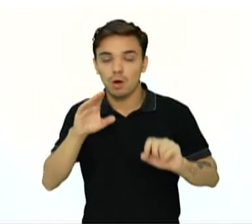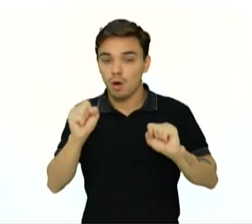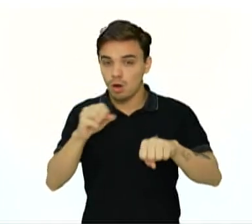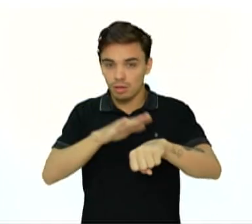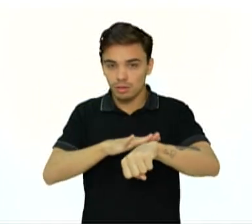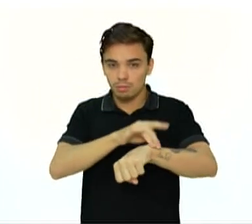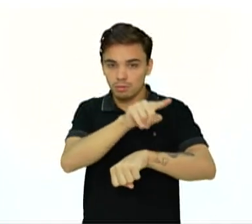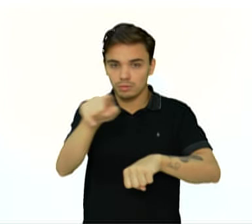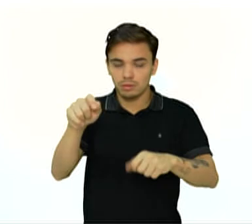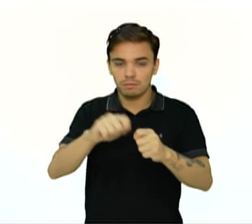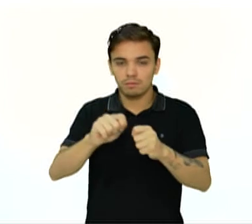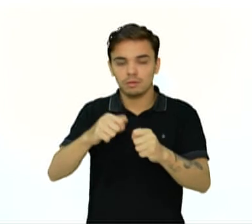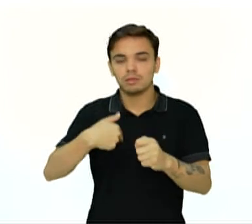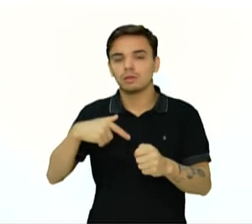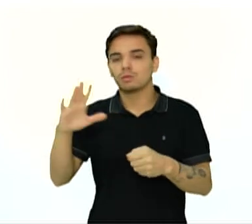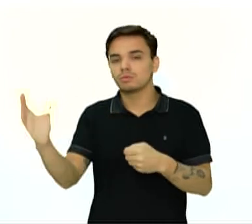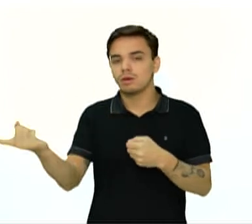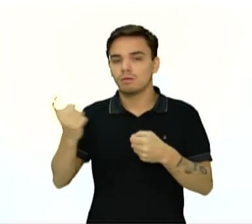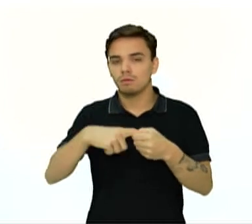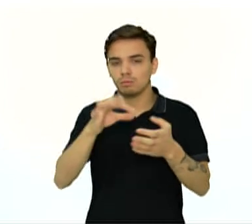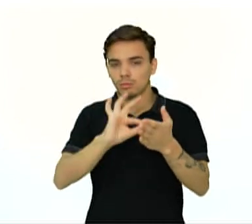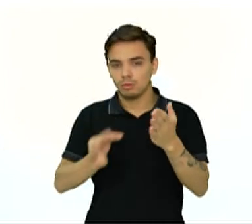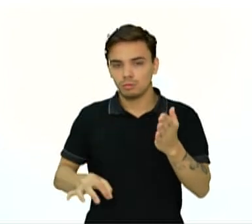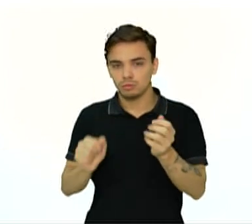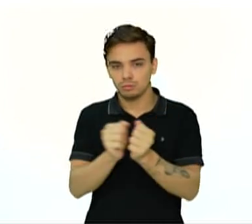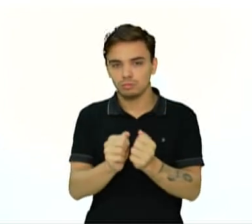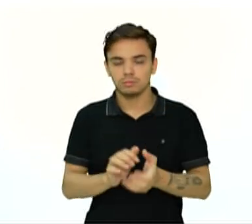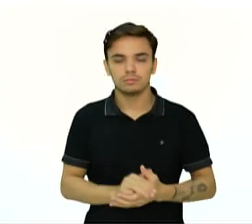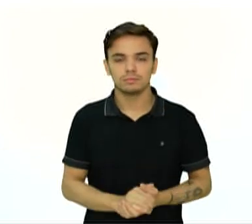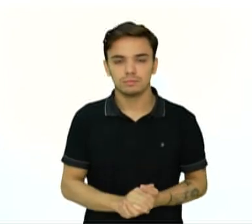um tempinho para vocês poderem fazer e já volto para a gente corrigir.